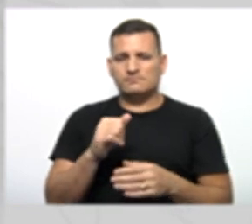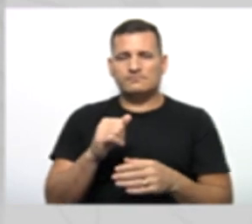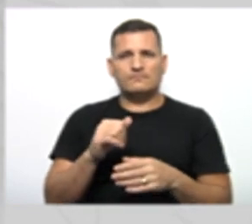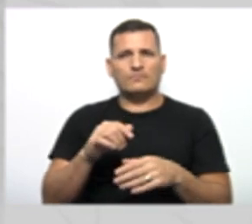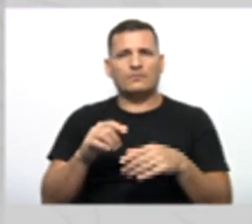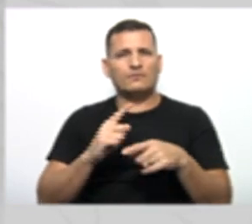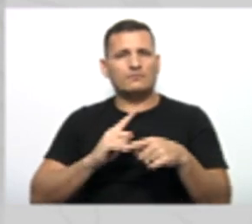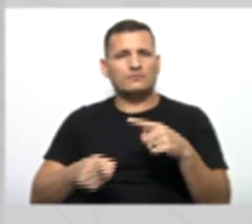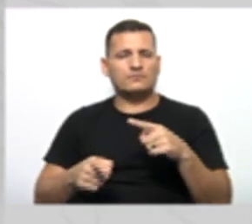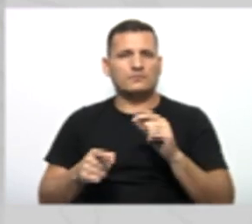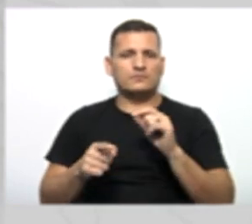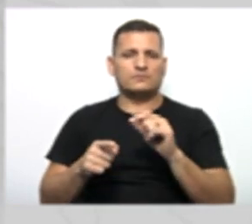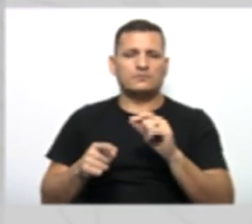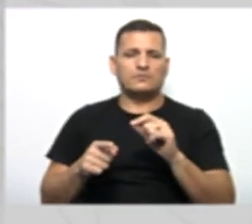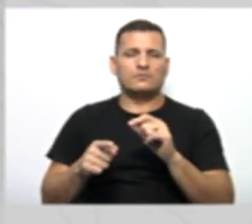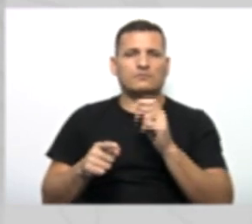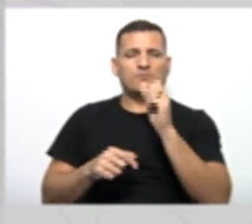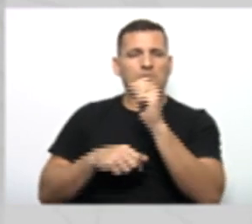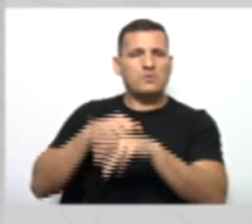potencialmente poluidoras